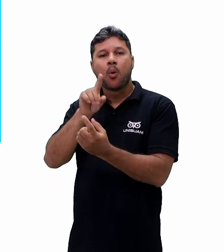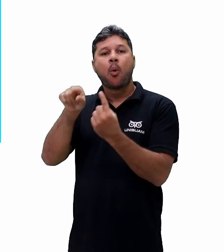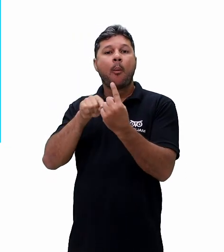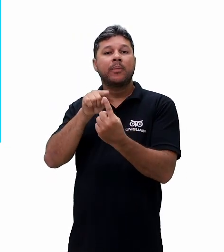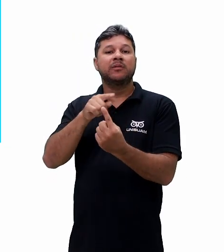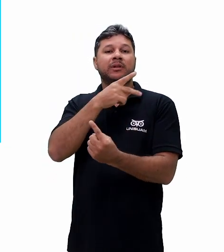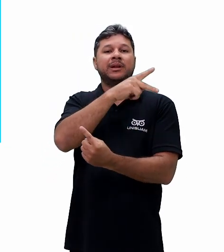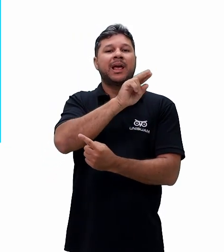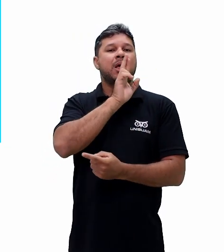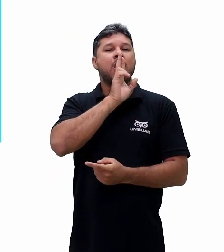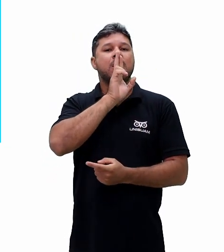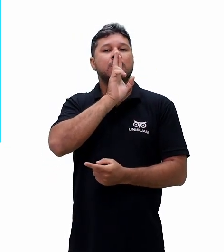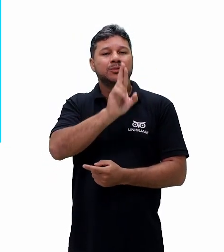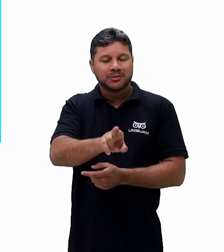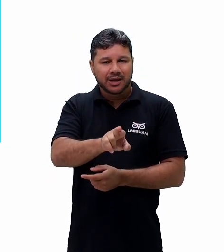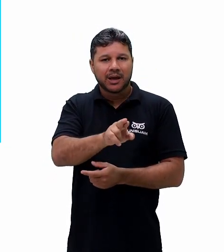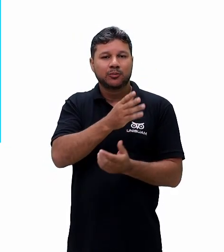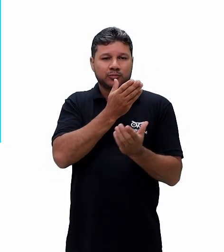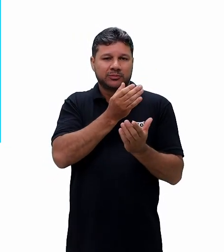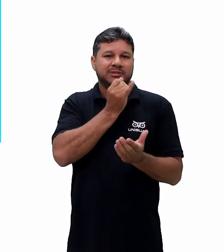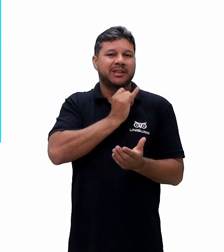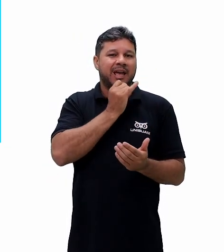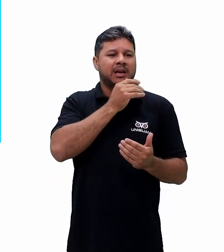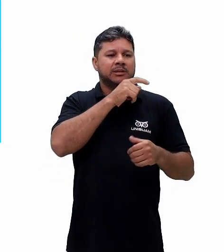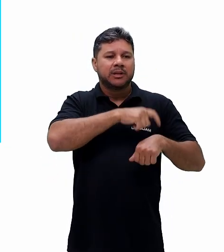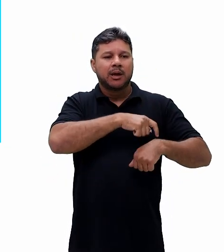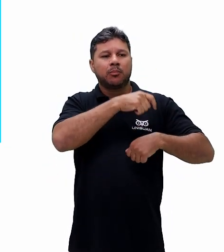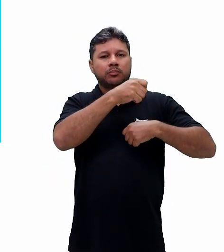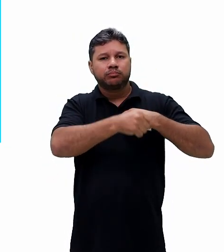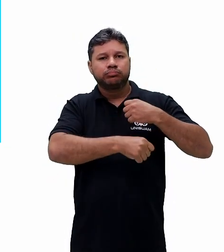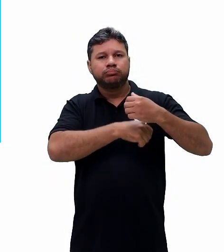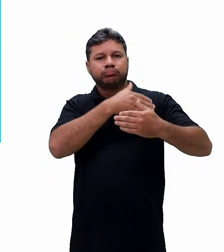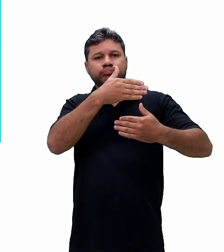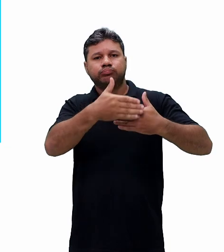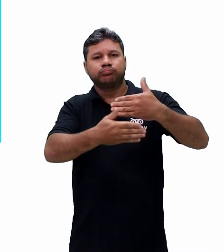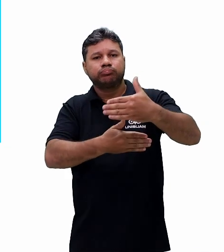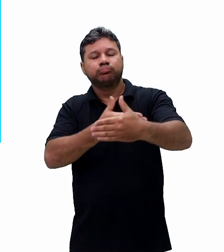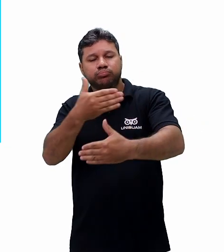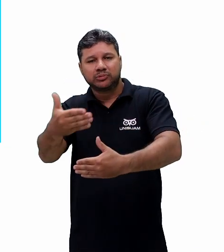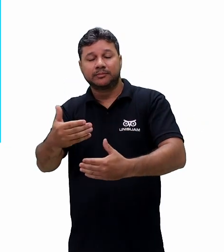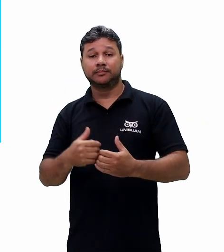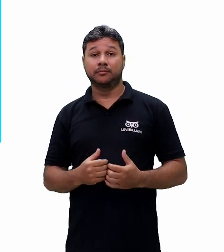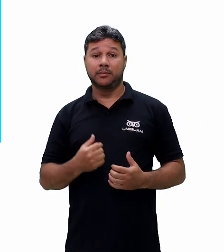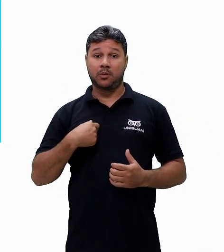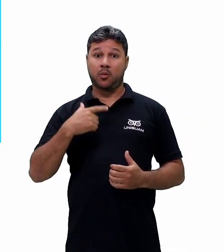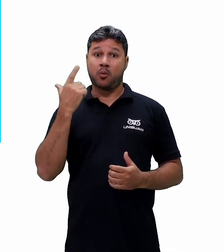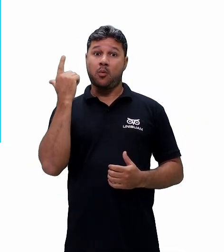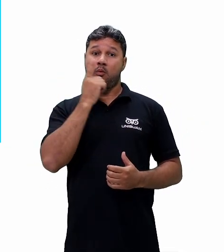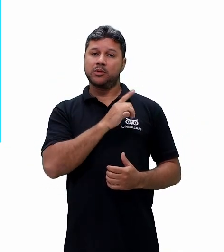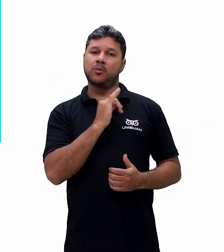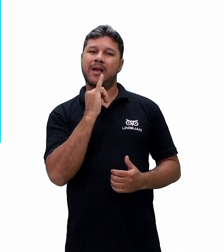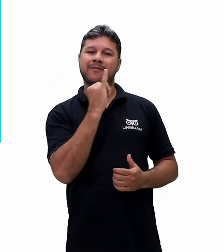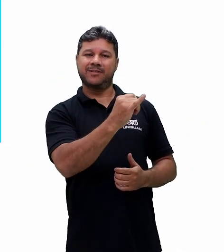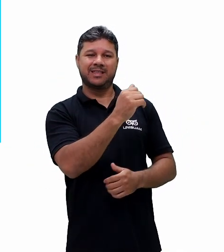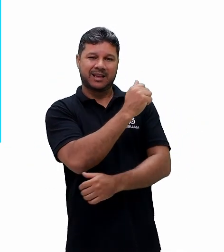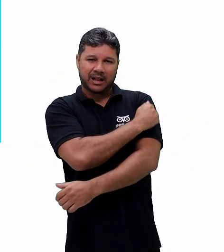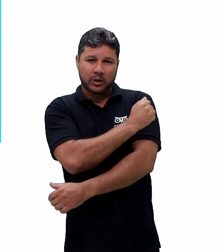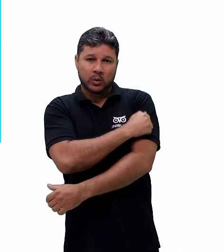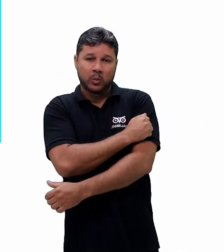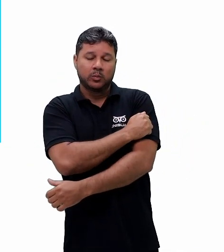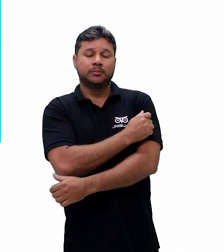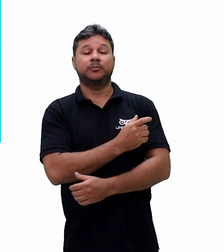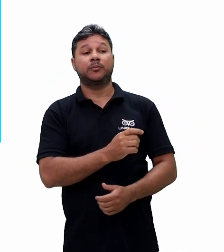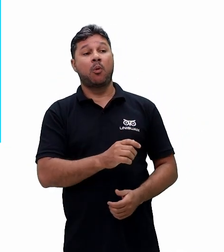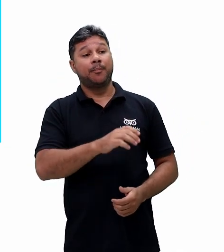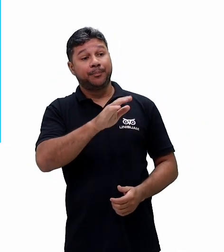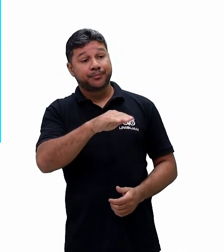estabelecer objetivos baseados nos resultados dos testes que eu fiz ao longo do tempo. Então, eu consigo